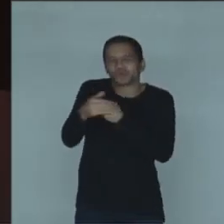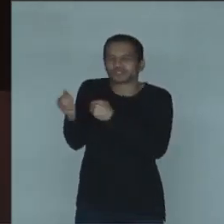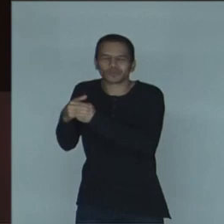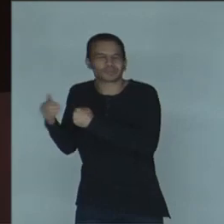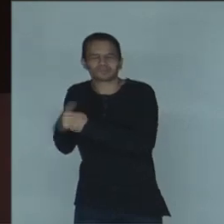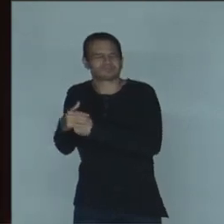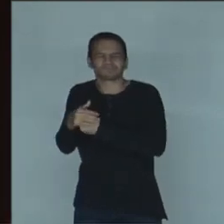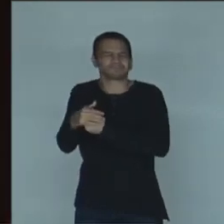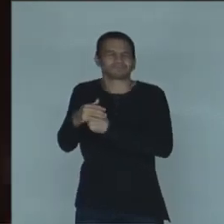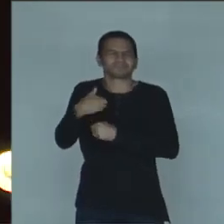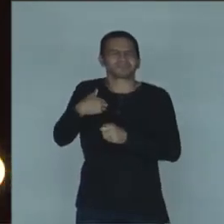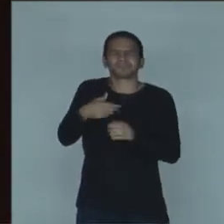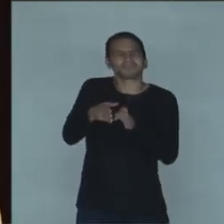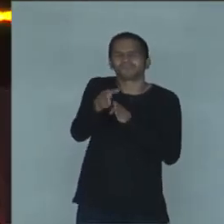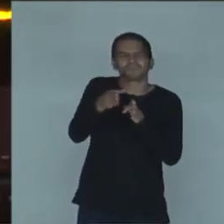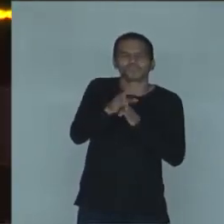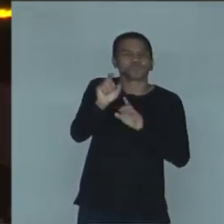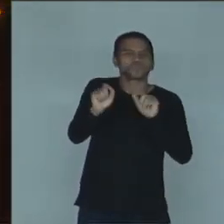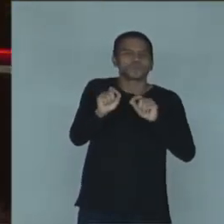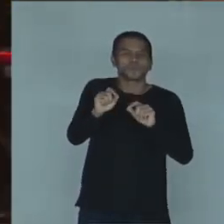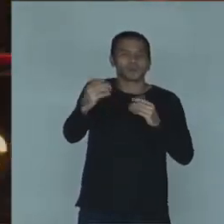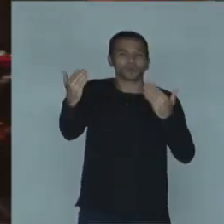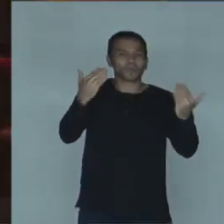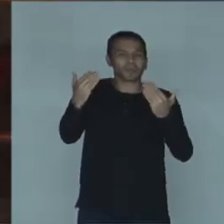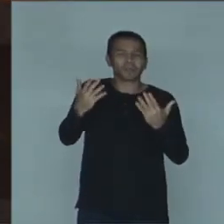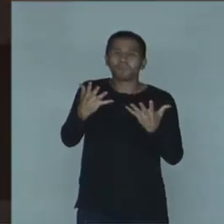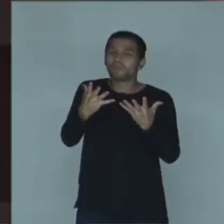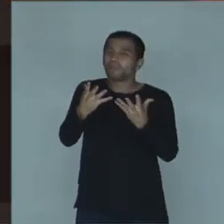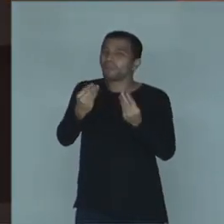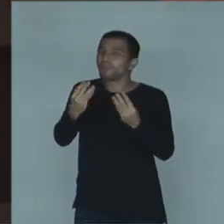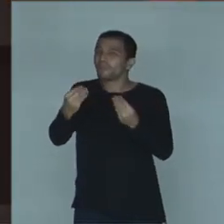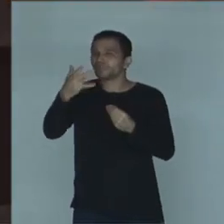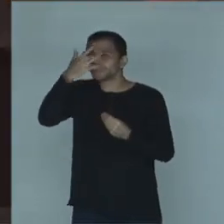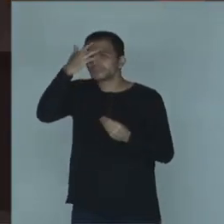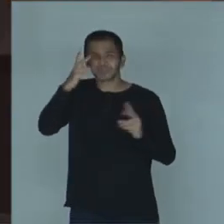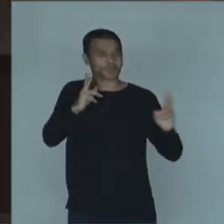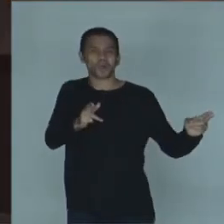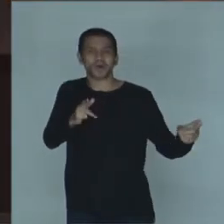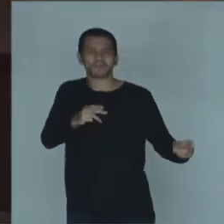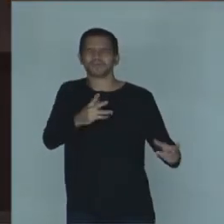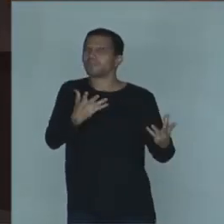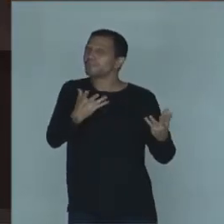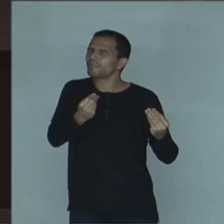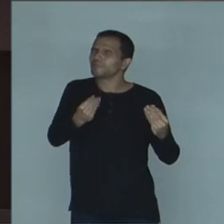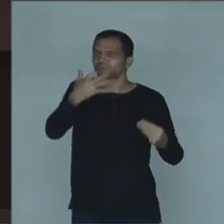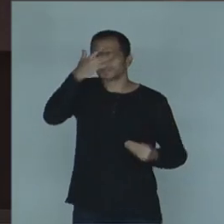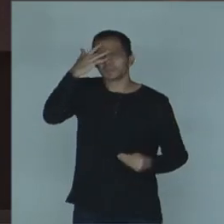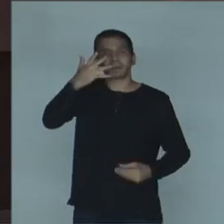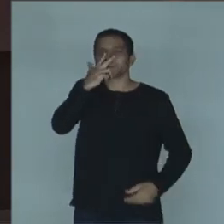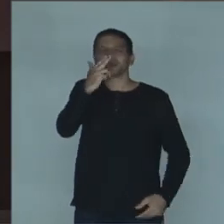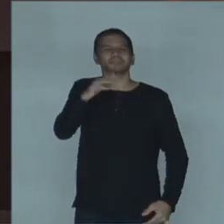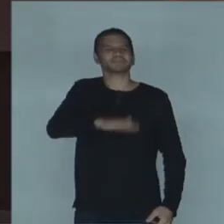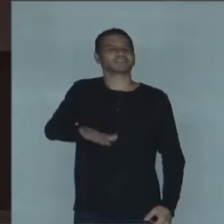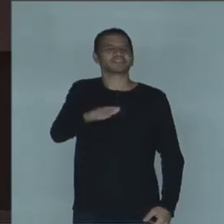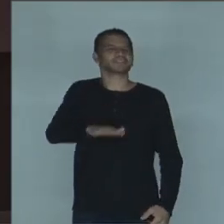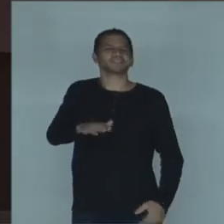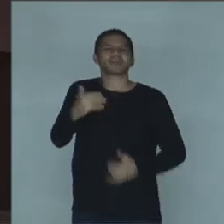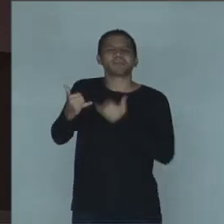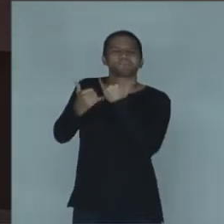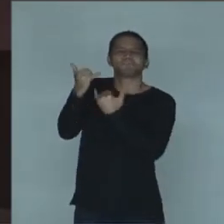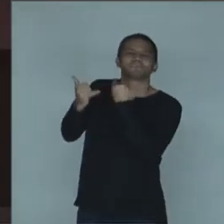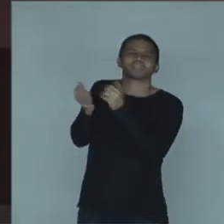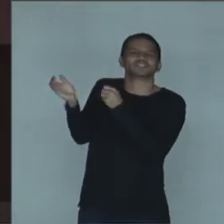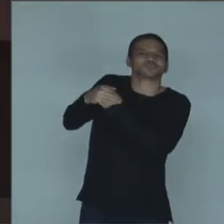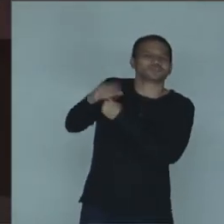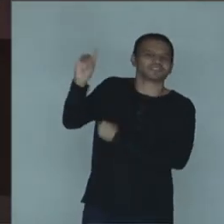eu te falar uma coisa tem um monte de gente assim parece criança brincando de pique-esconde com Deus